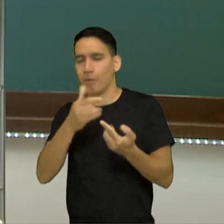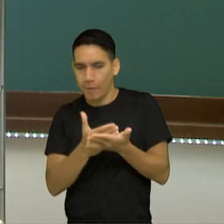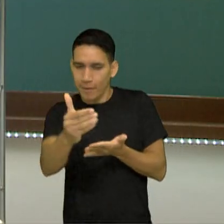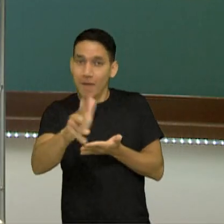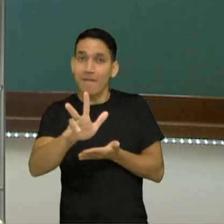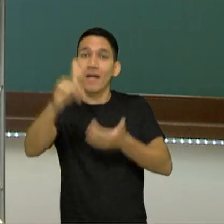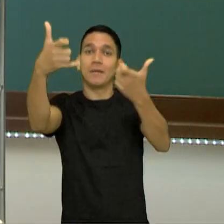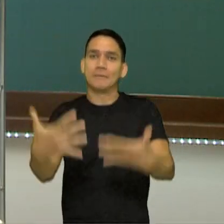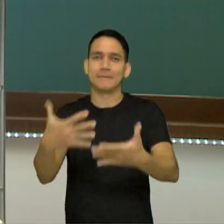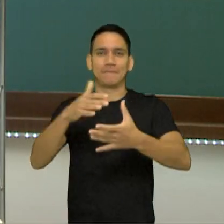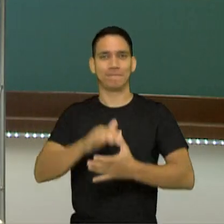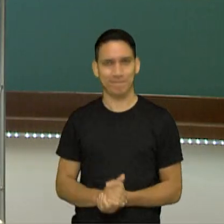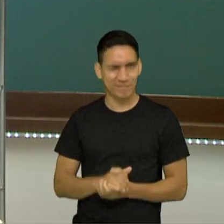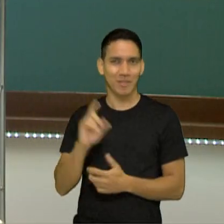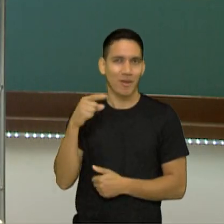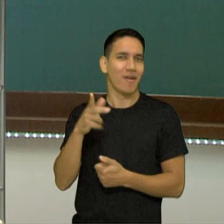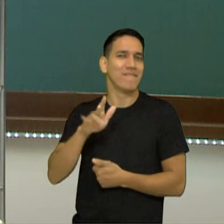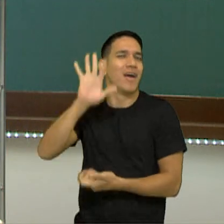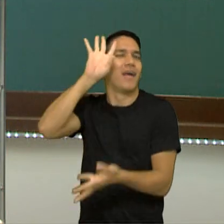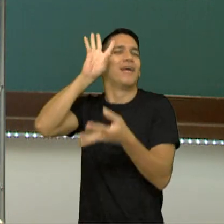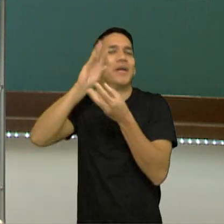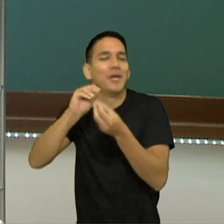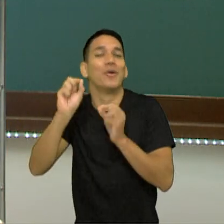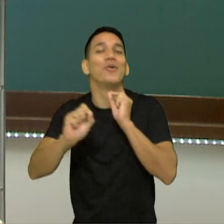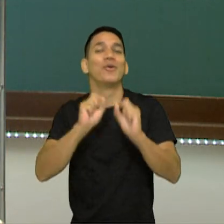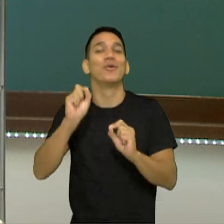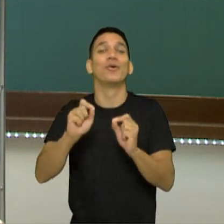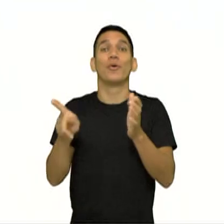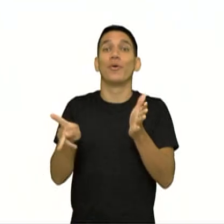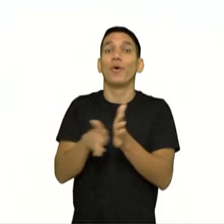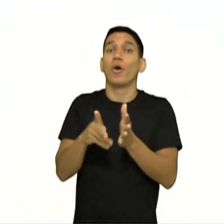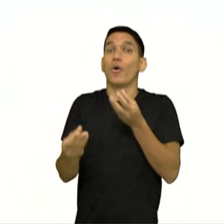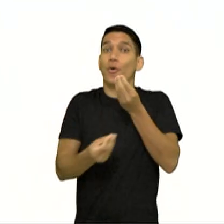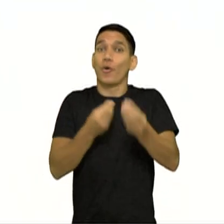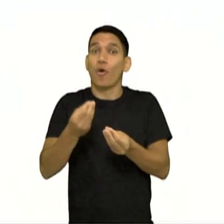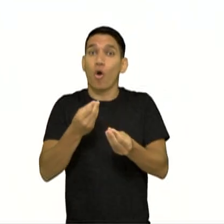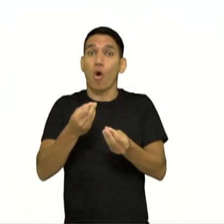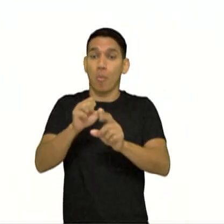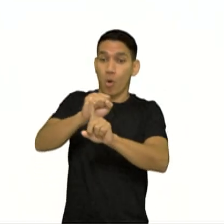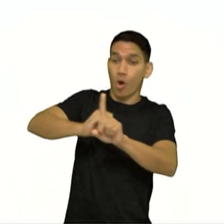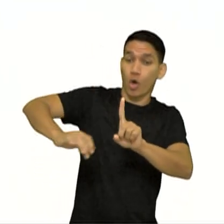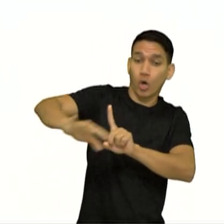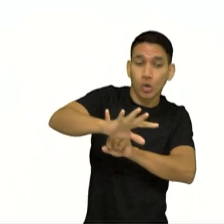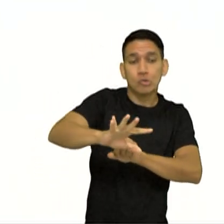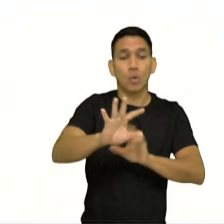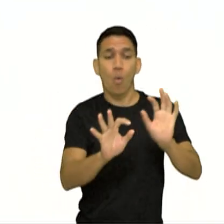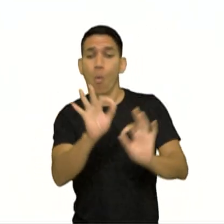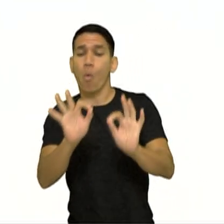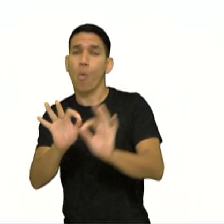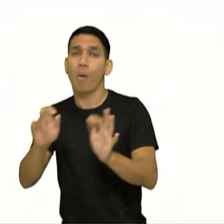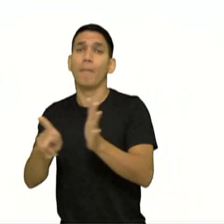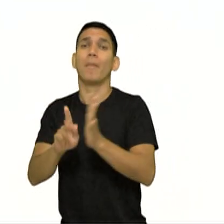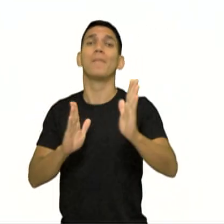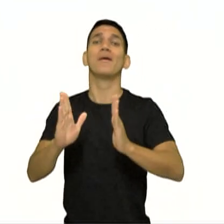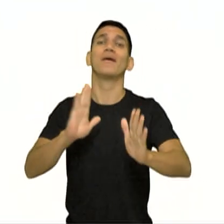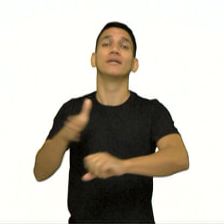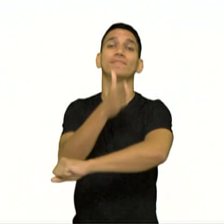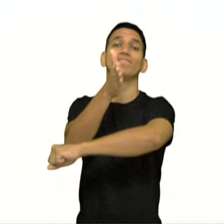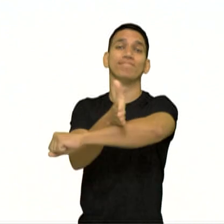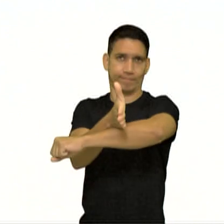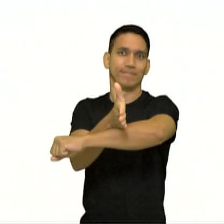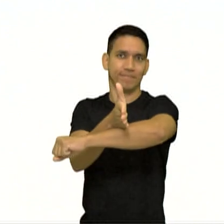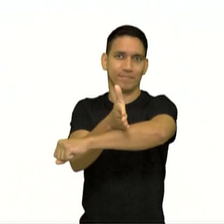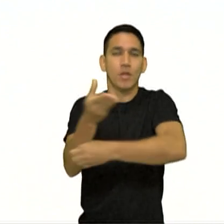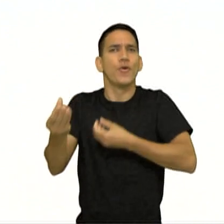aula de hoje? A gente vai entender a configuração da sociedade na Idade Média, ou seja, como